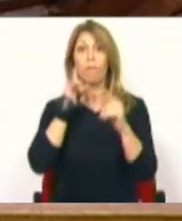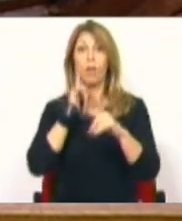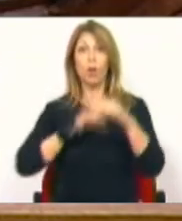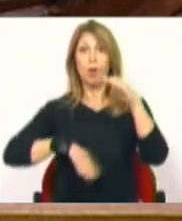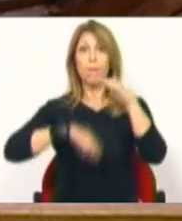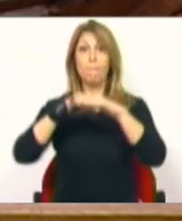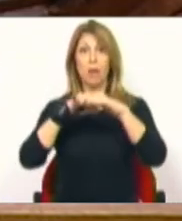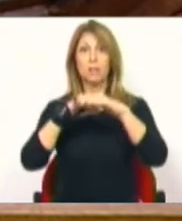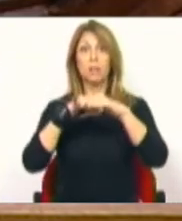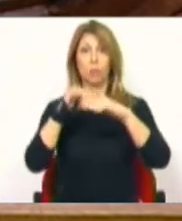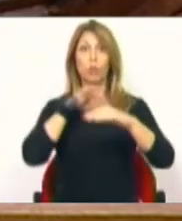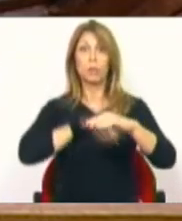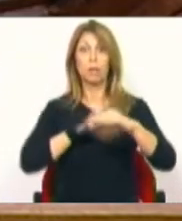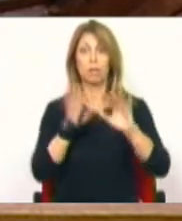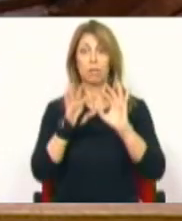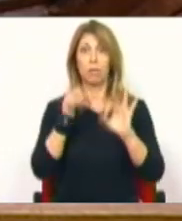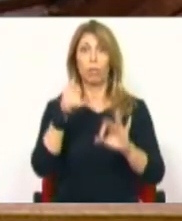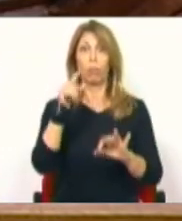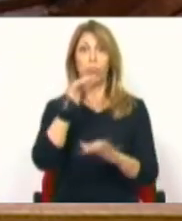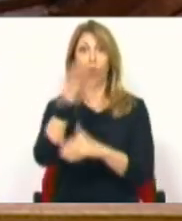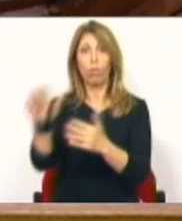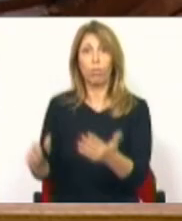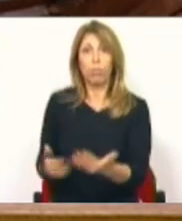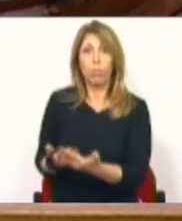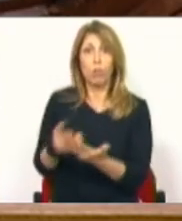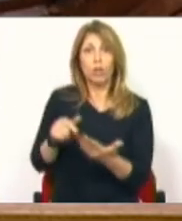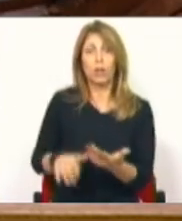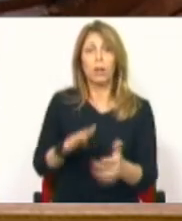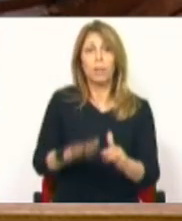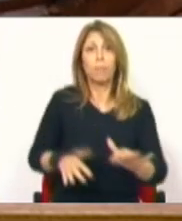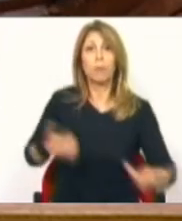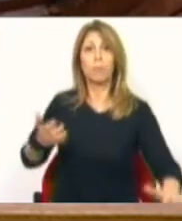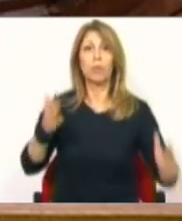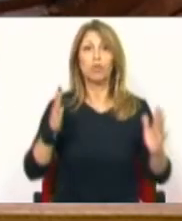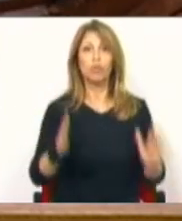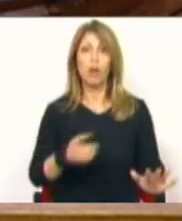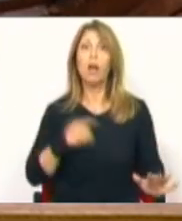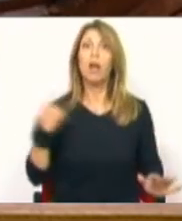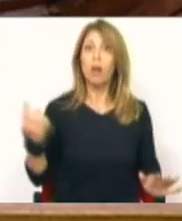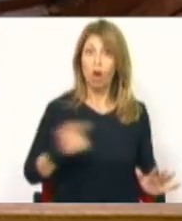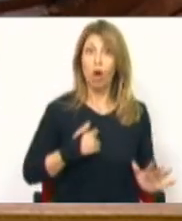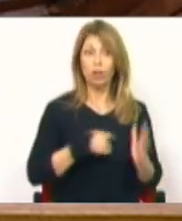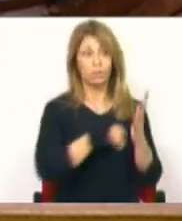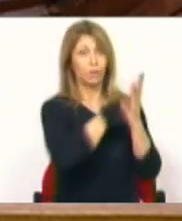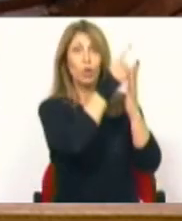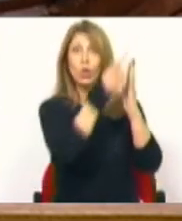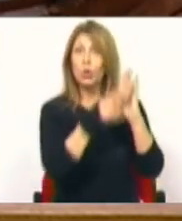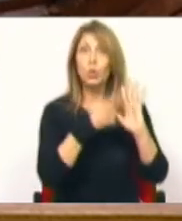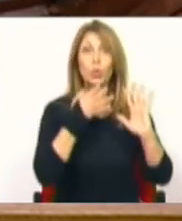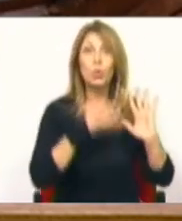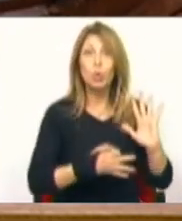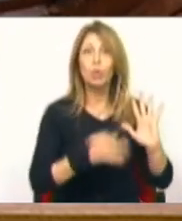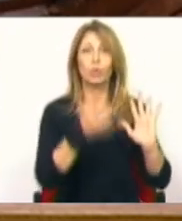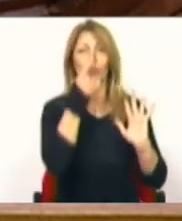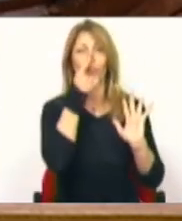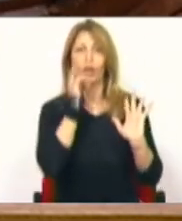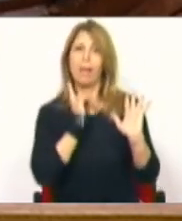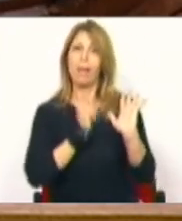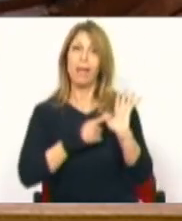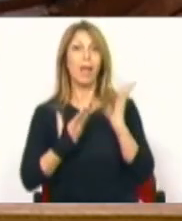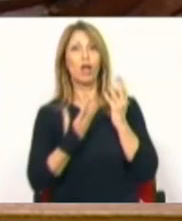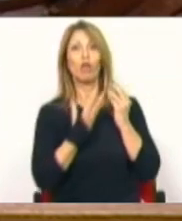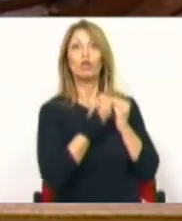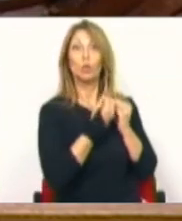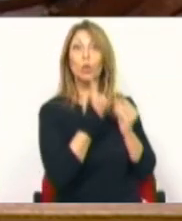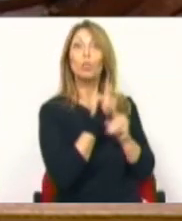como o Bloco já propôs neste Parlamento. Pela nossa parte, preferimos todas, porque quanto mais combinadas, mais eficazes